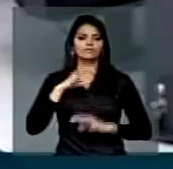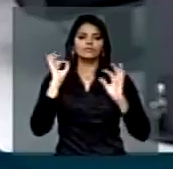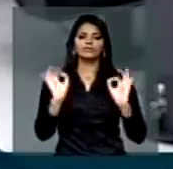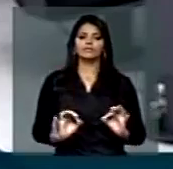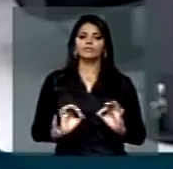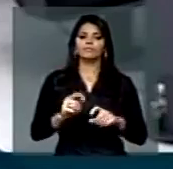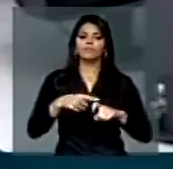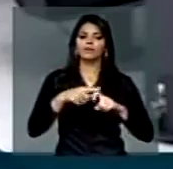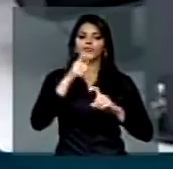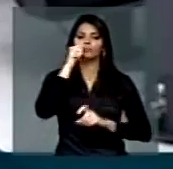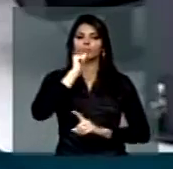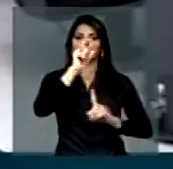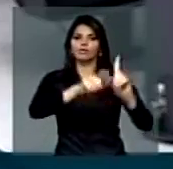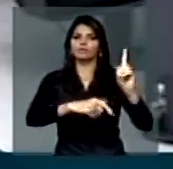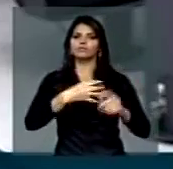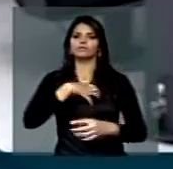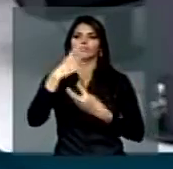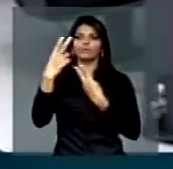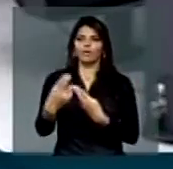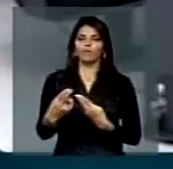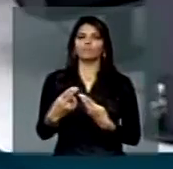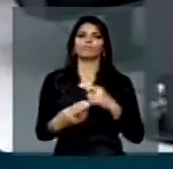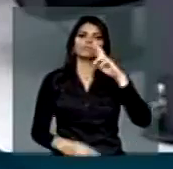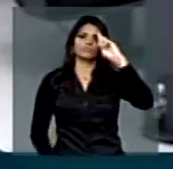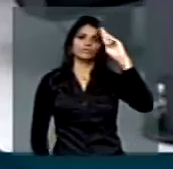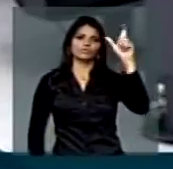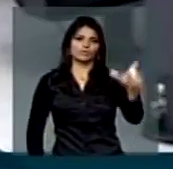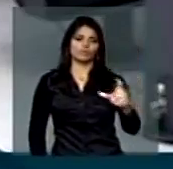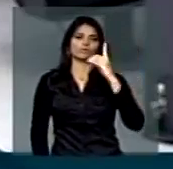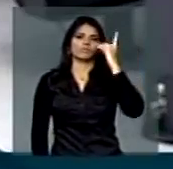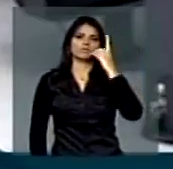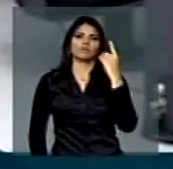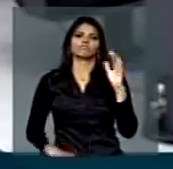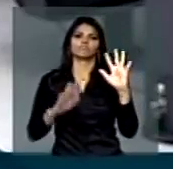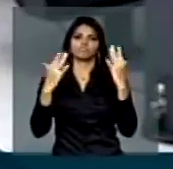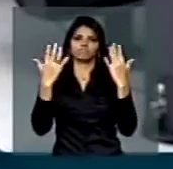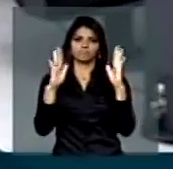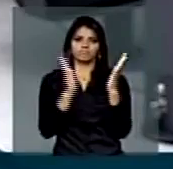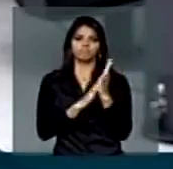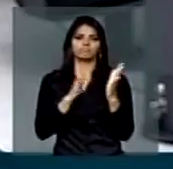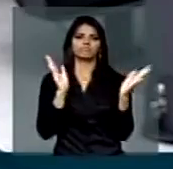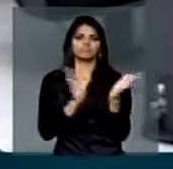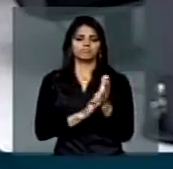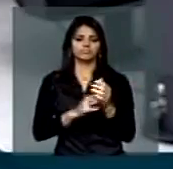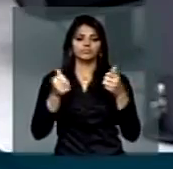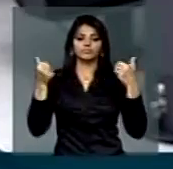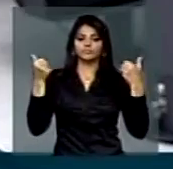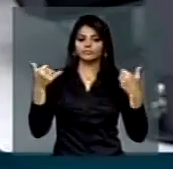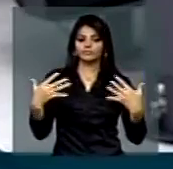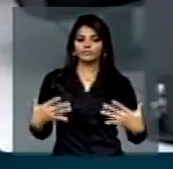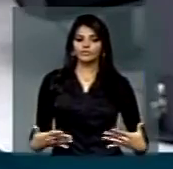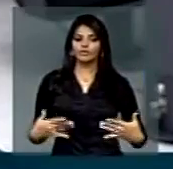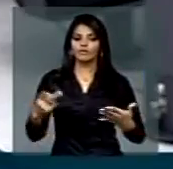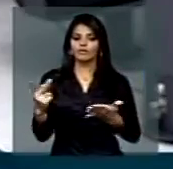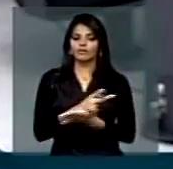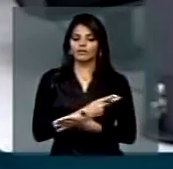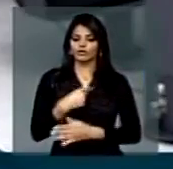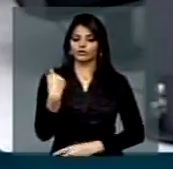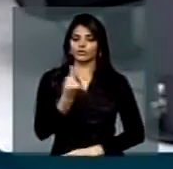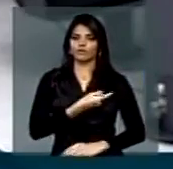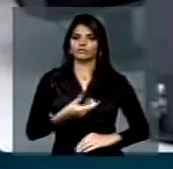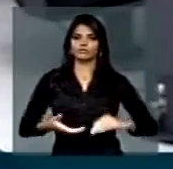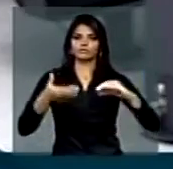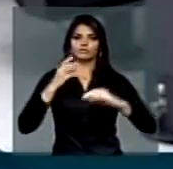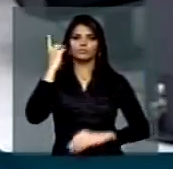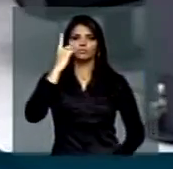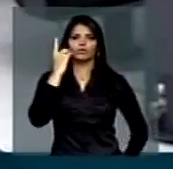agora. Portanto, Vossa Excelência está de parabéns em trazer detalhes desse processo aqui. O Parlamento brasileiro precisa conhecer